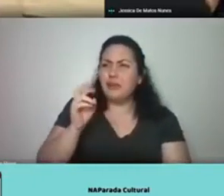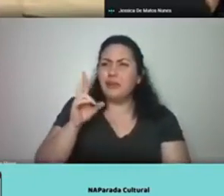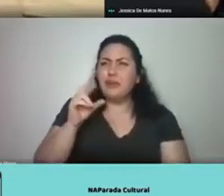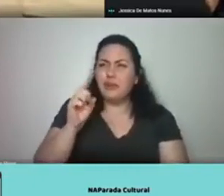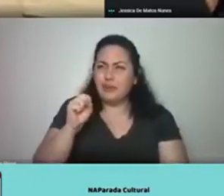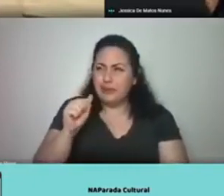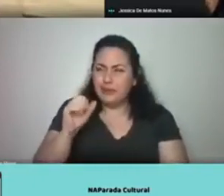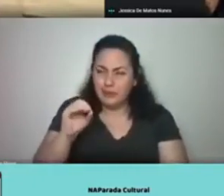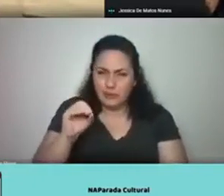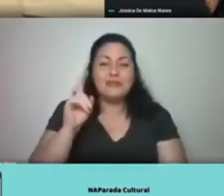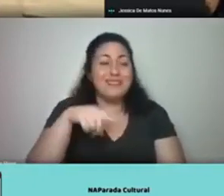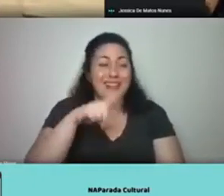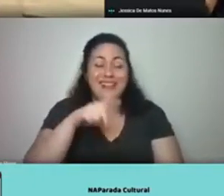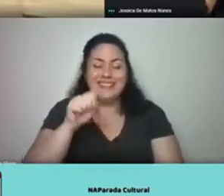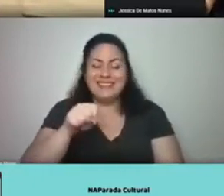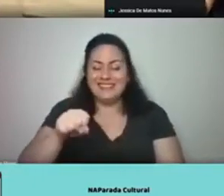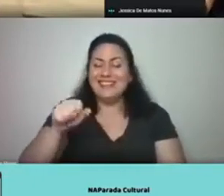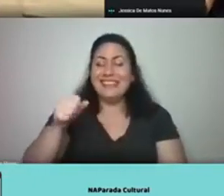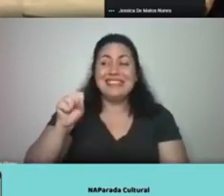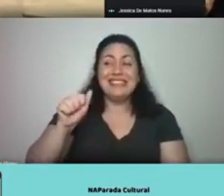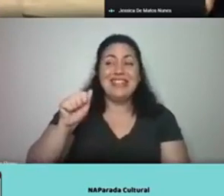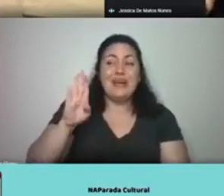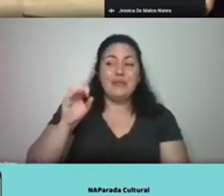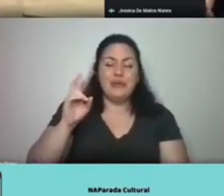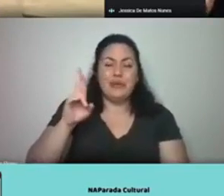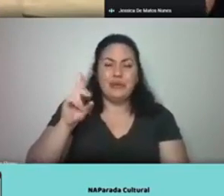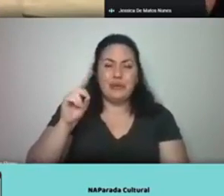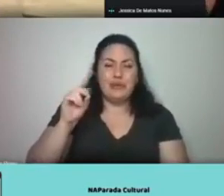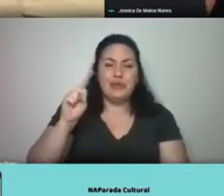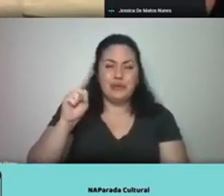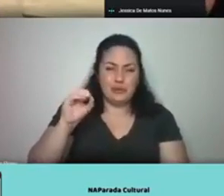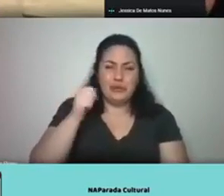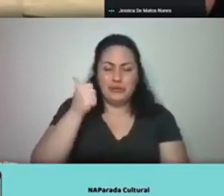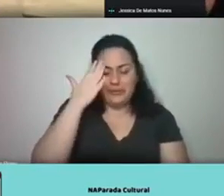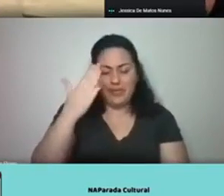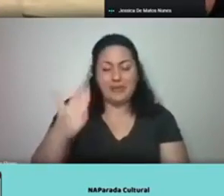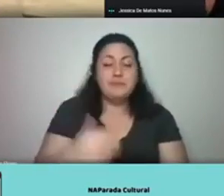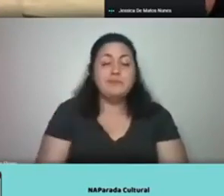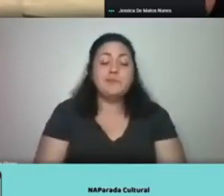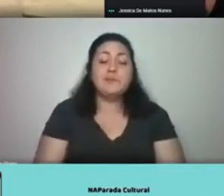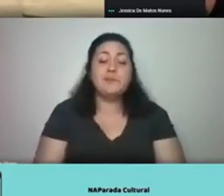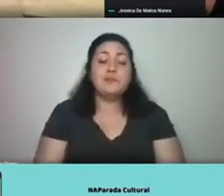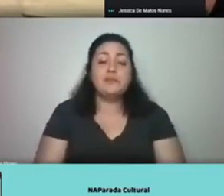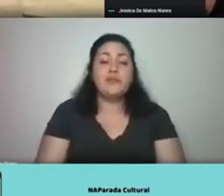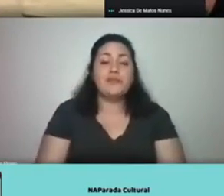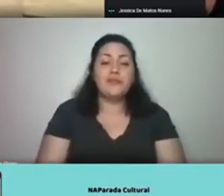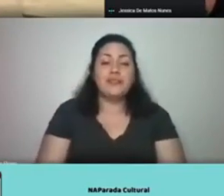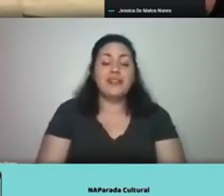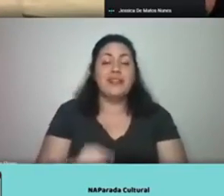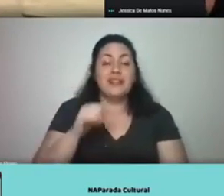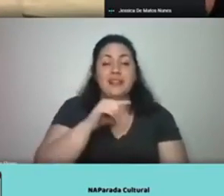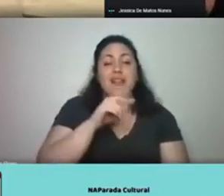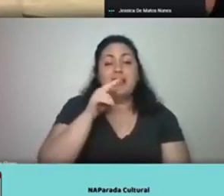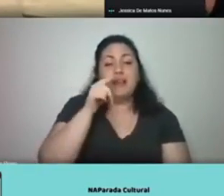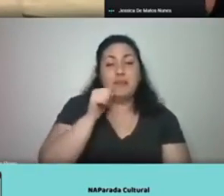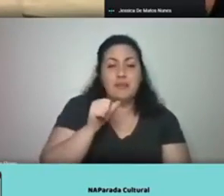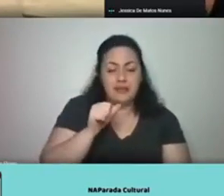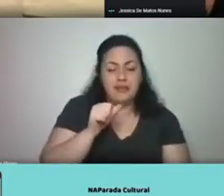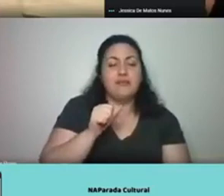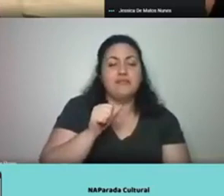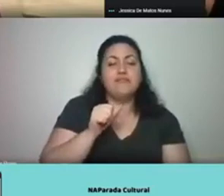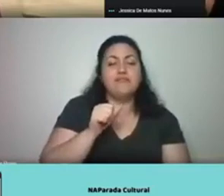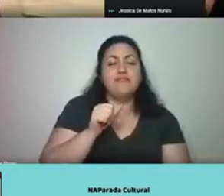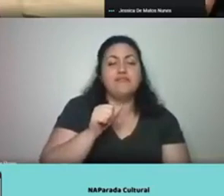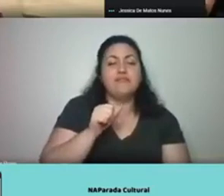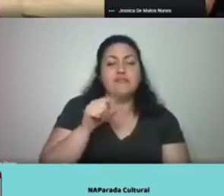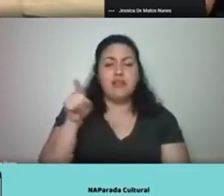Isso, trio saboroso, obrigada. Trio sabor, E uma coisa aí, assim. bom, daí ela. Isso, e aí ela traz, e aí ele viu